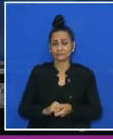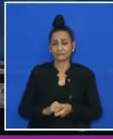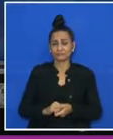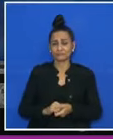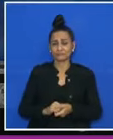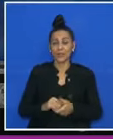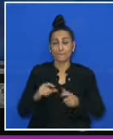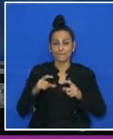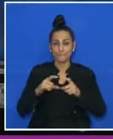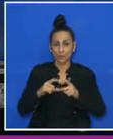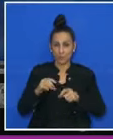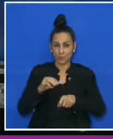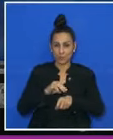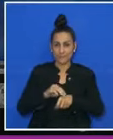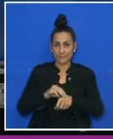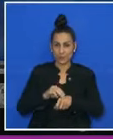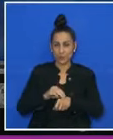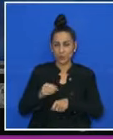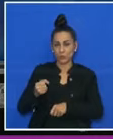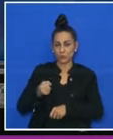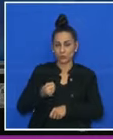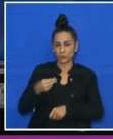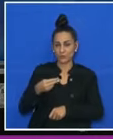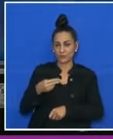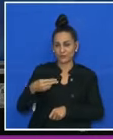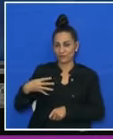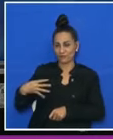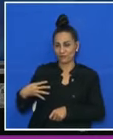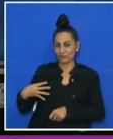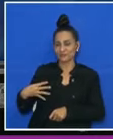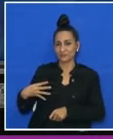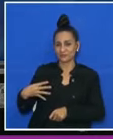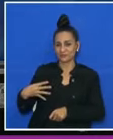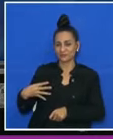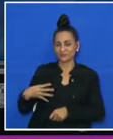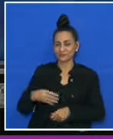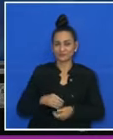Bola marrom, número 24. Marrom, 24.